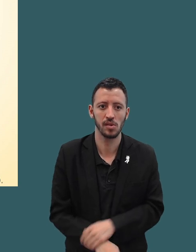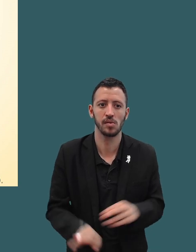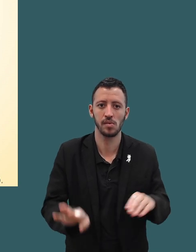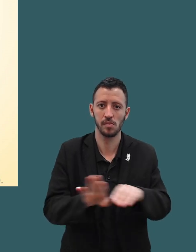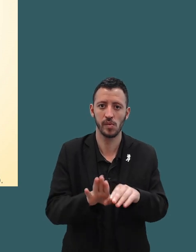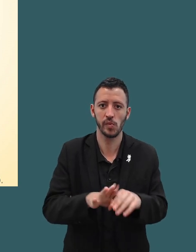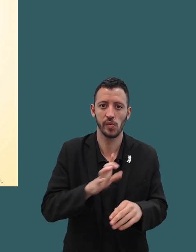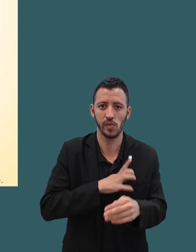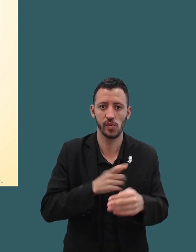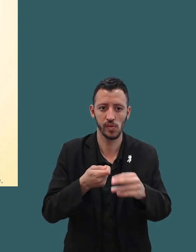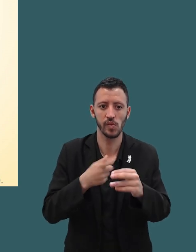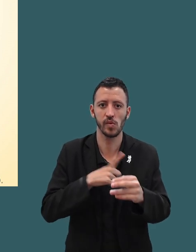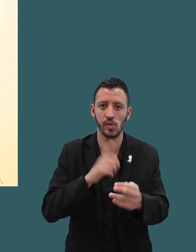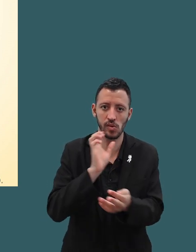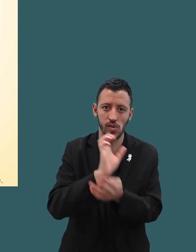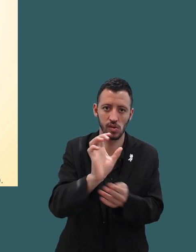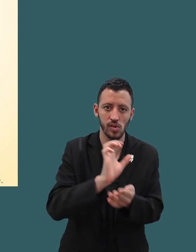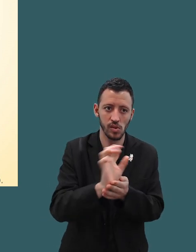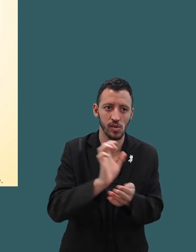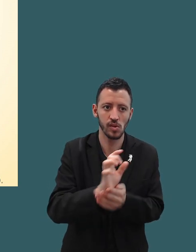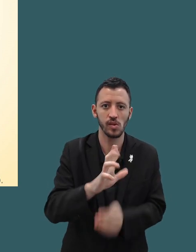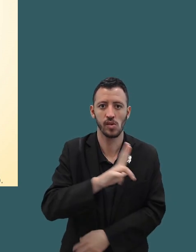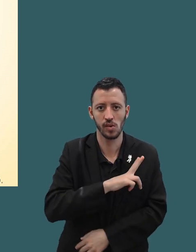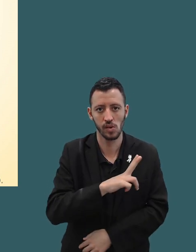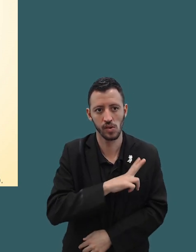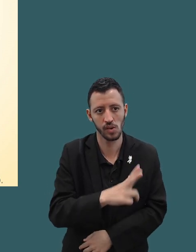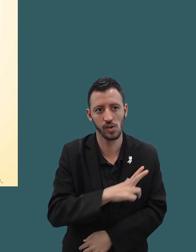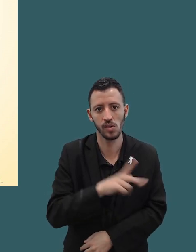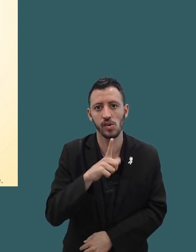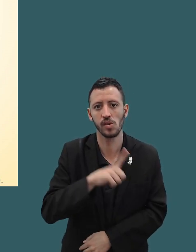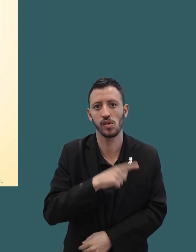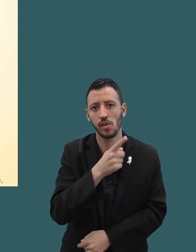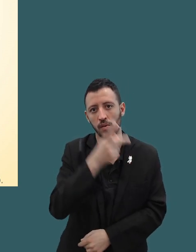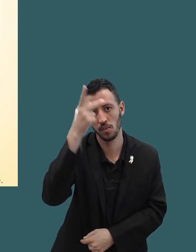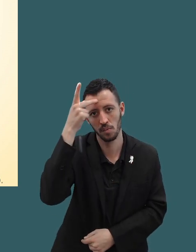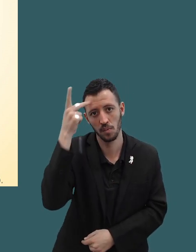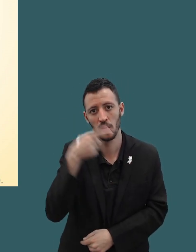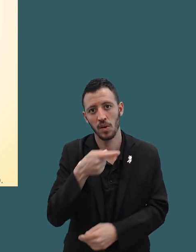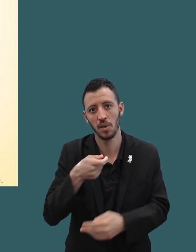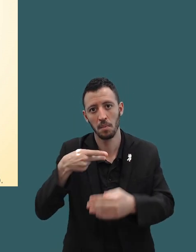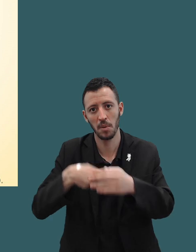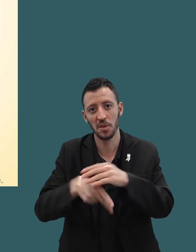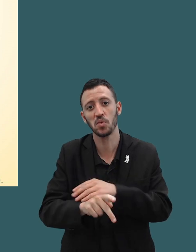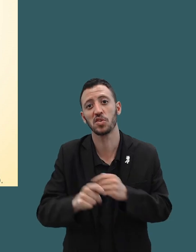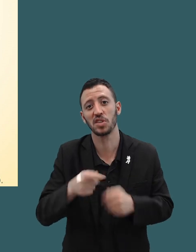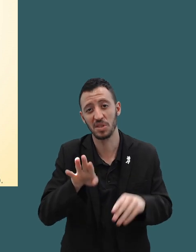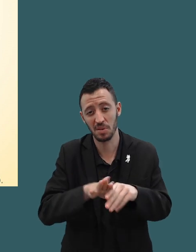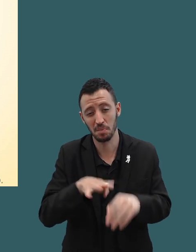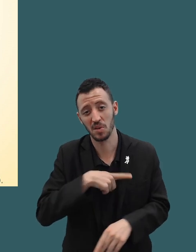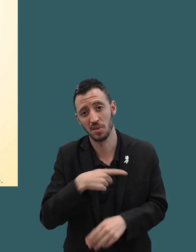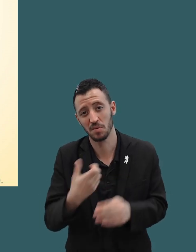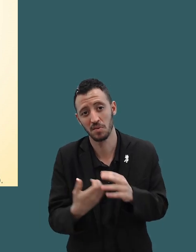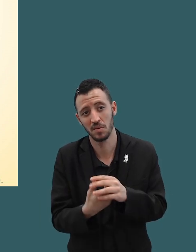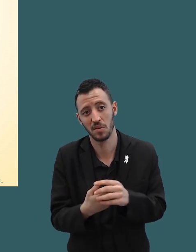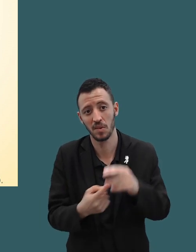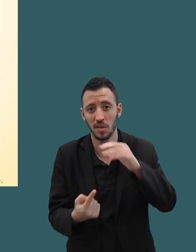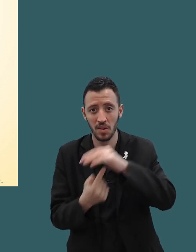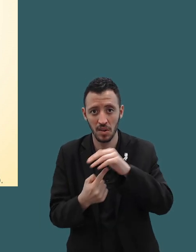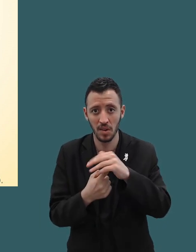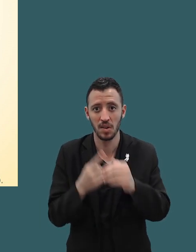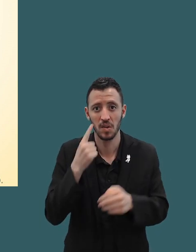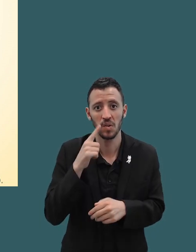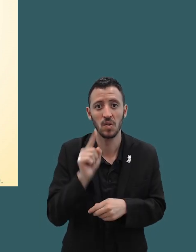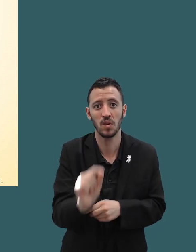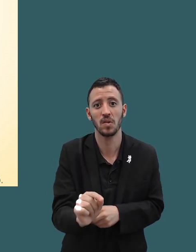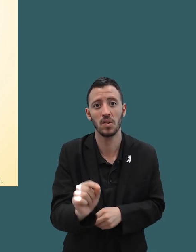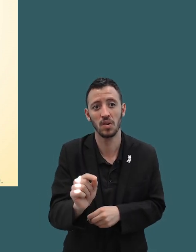Mas também tem recursos privados de patrocínio, feiras também. Então, quando a gente pega uma